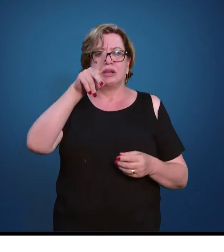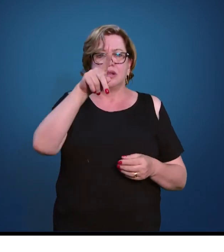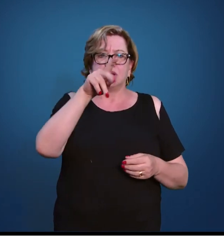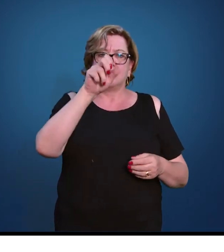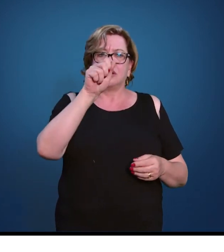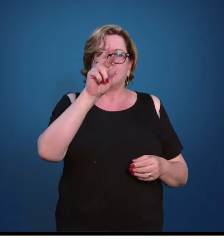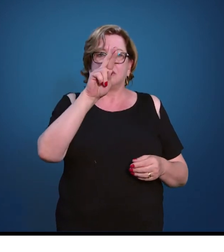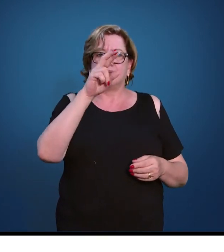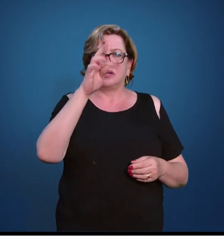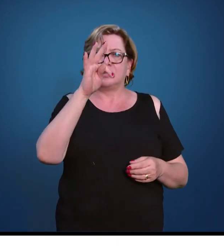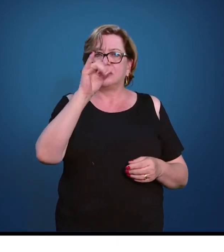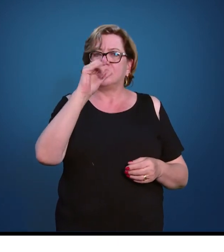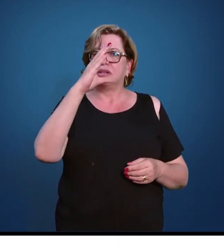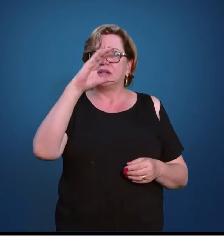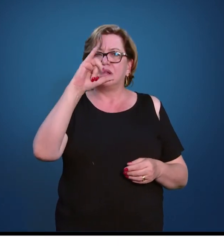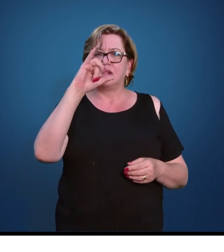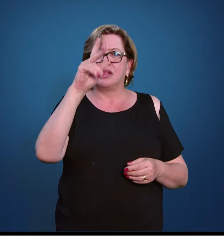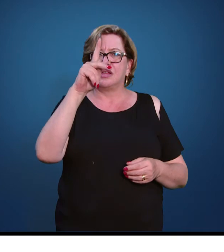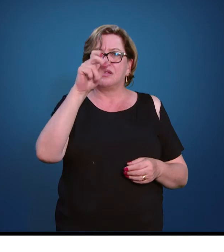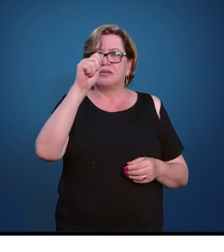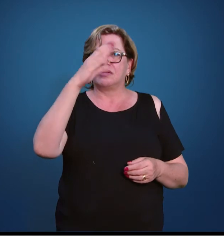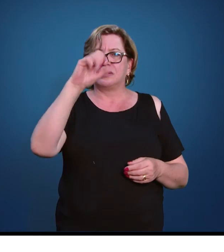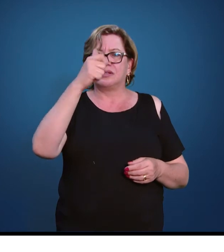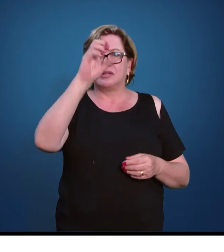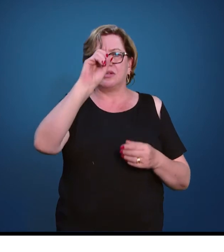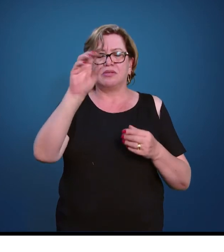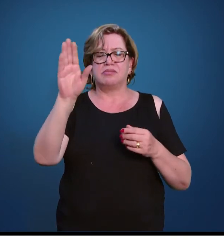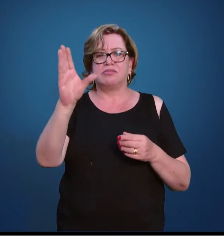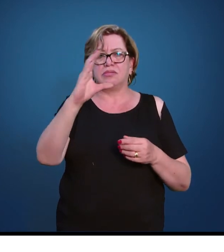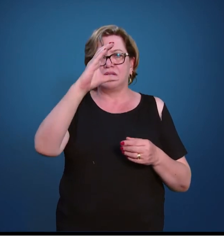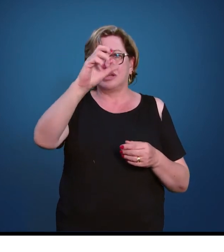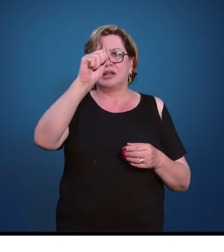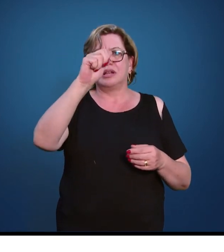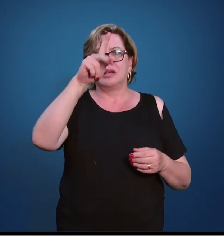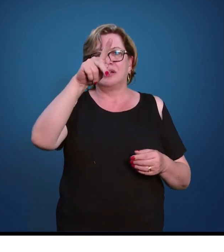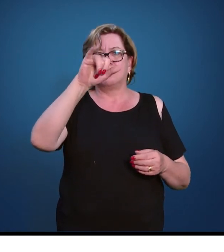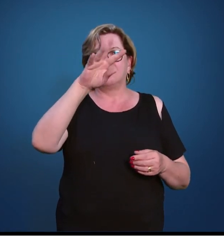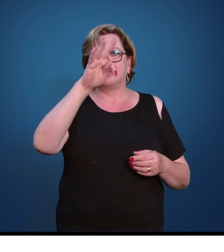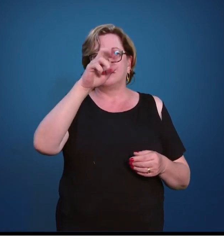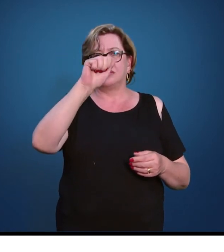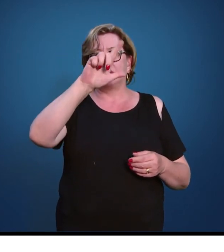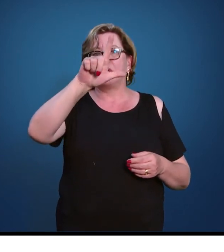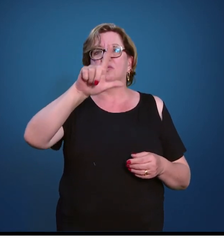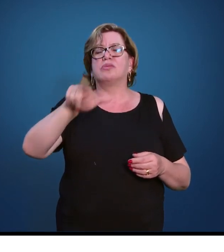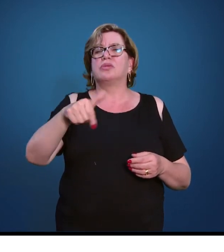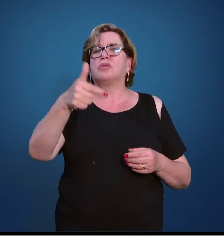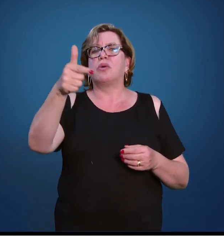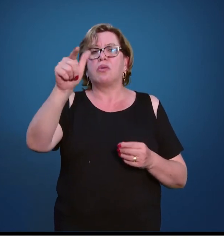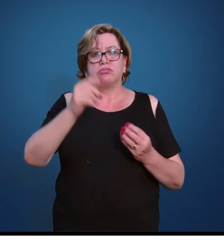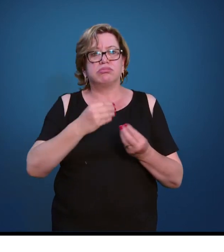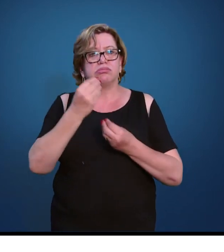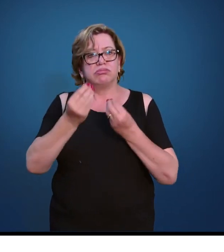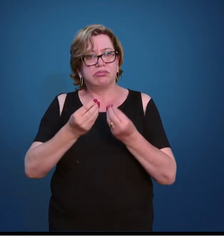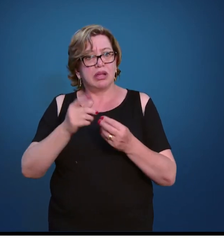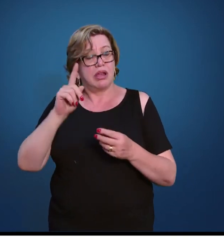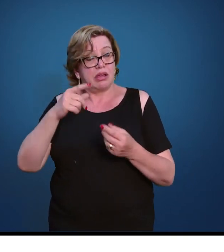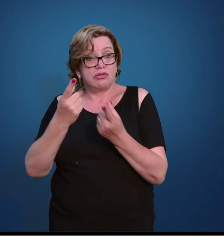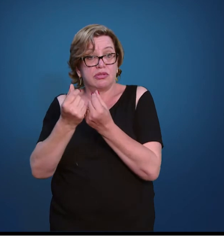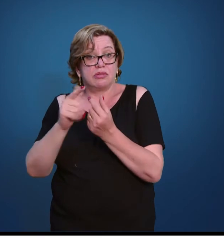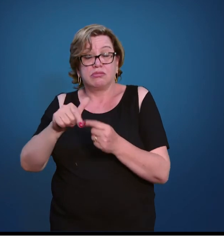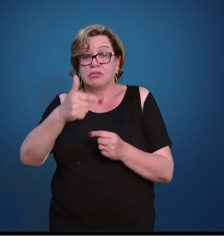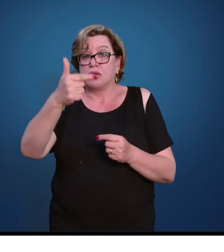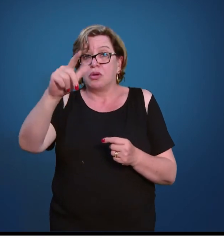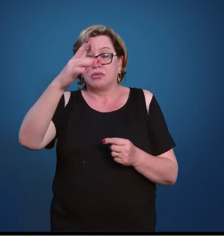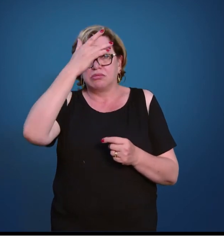participação de capital de terceiros. O que é um capital de terceiro? É recurso de outras pessoas que